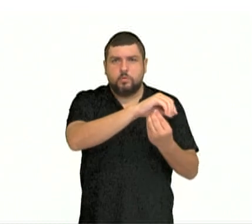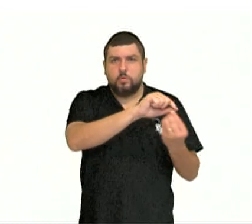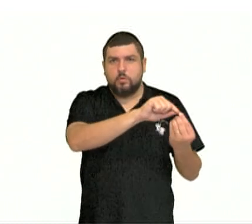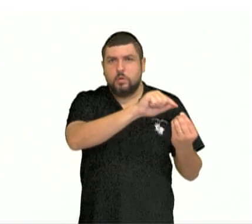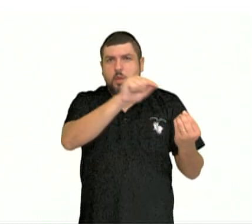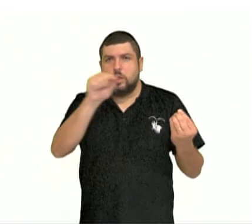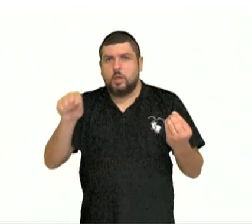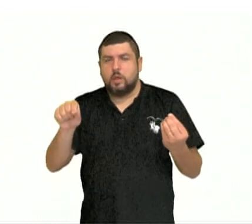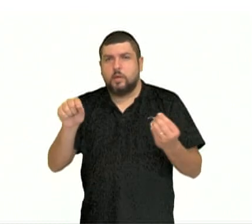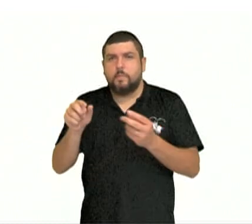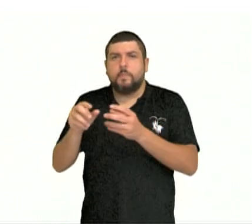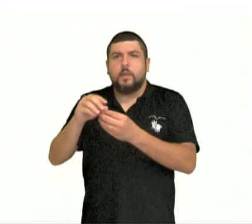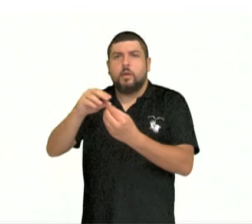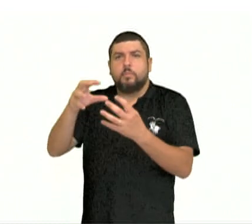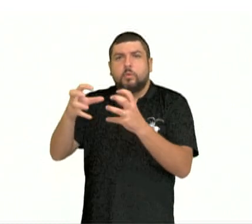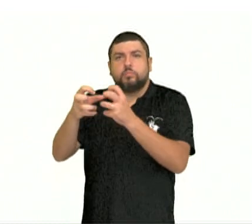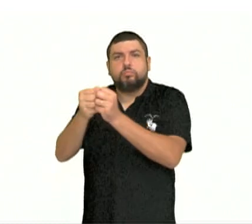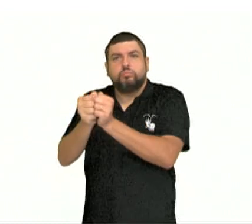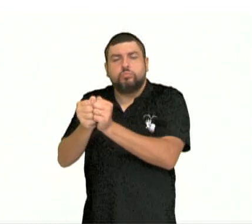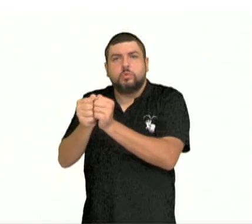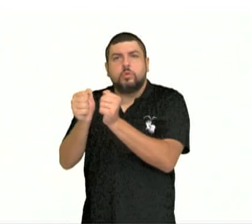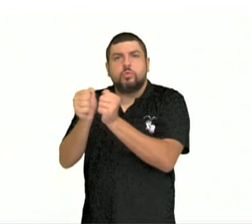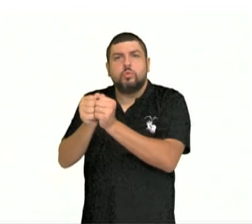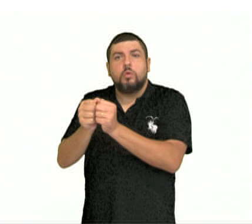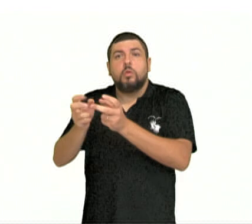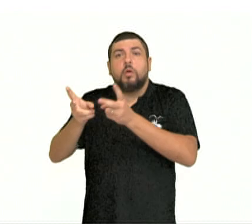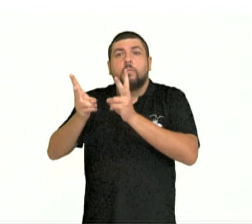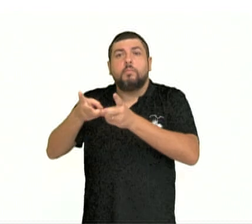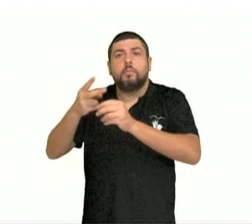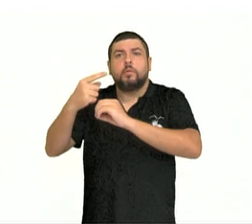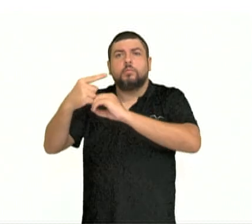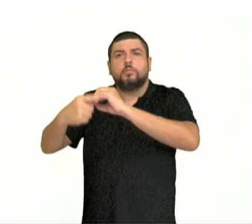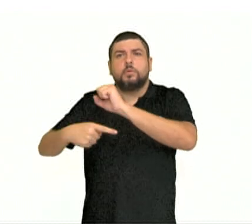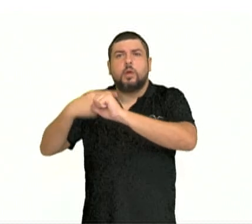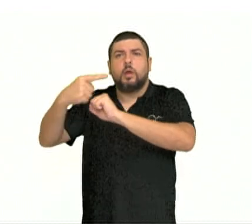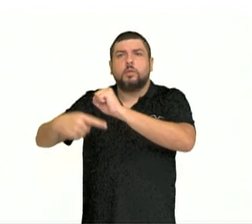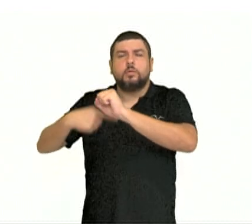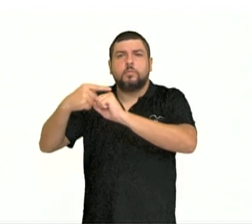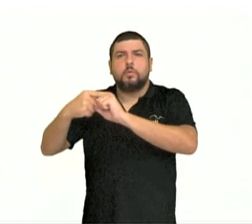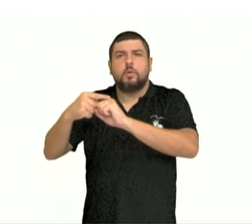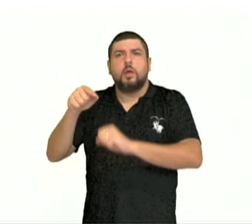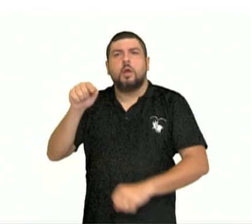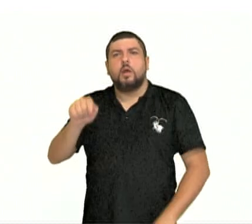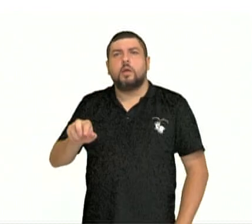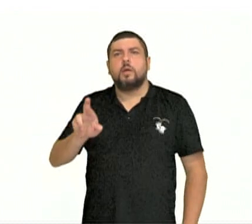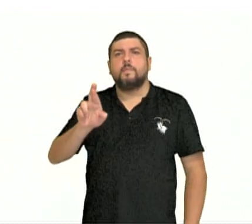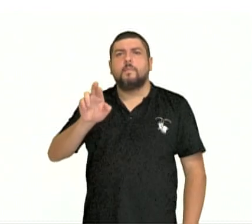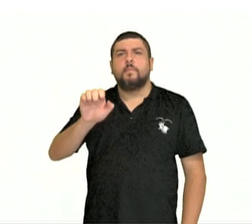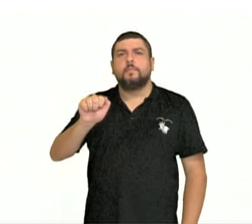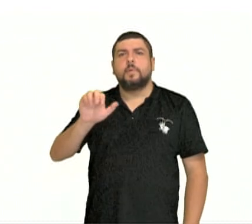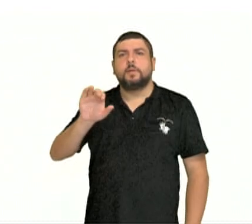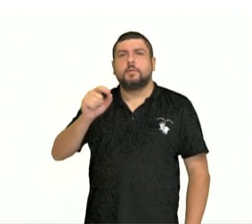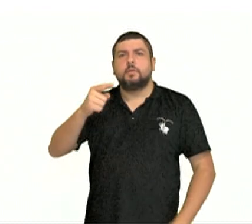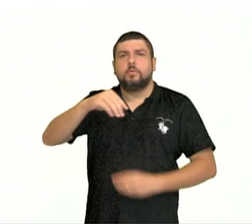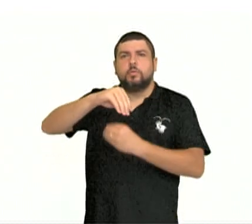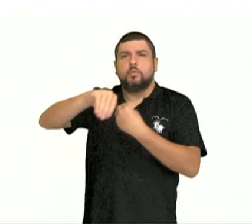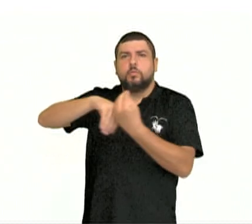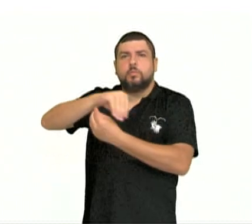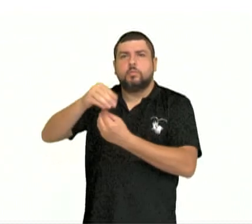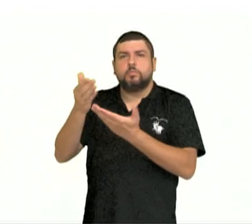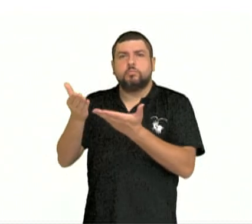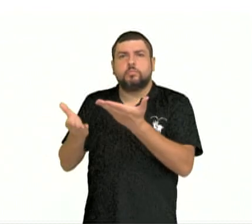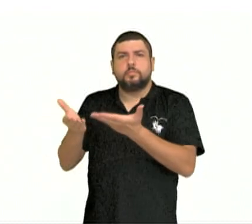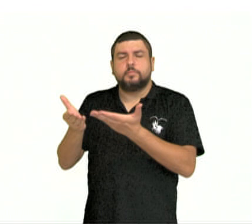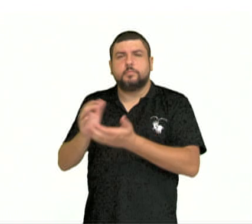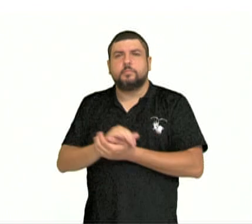mesma quantidade de átomos, nós temos então uma reação balanceada.